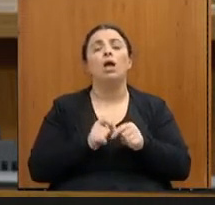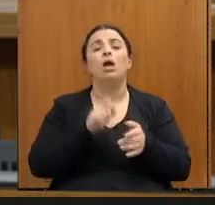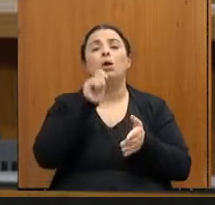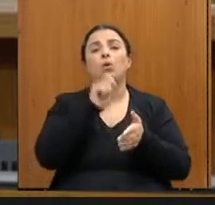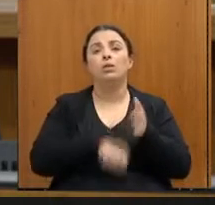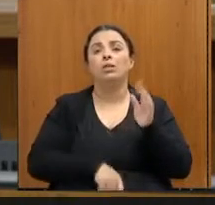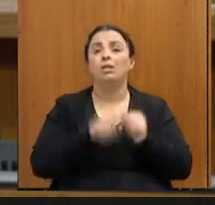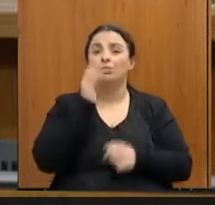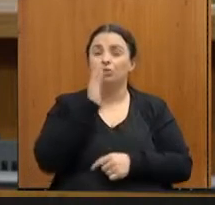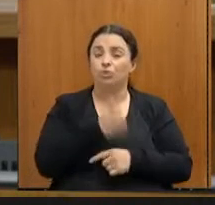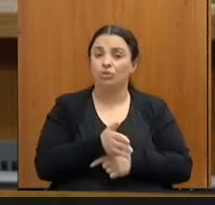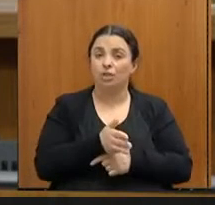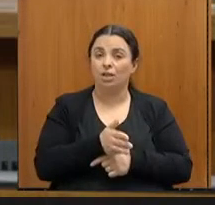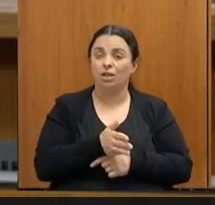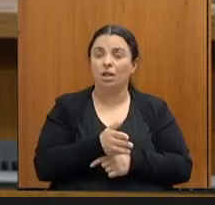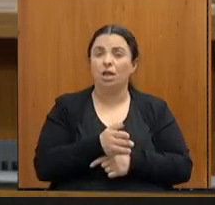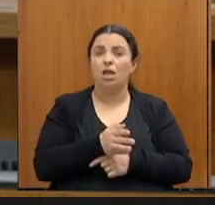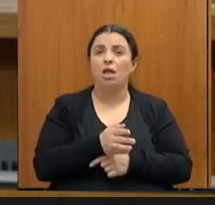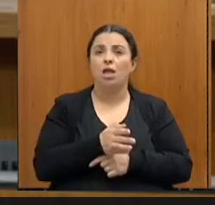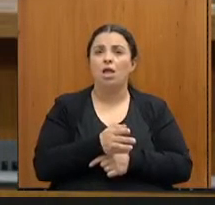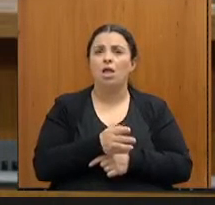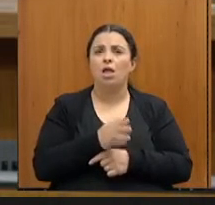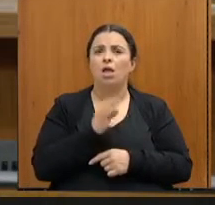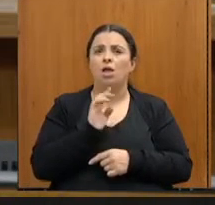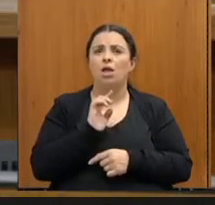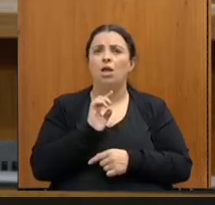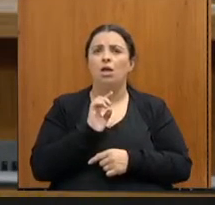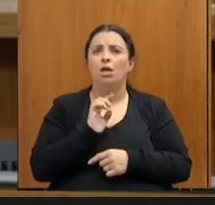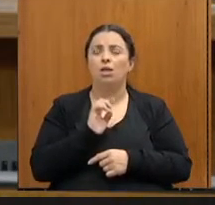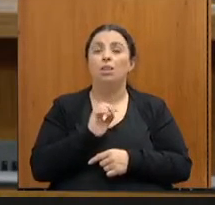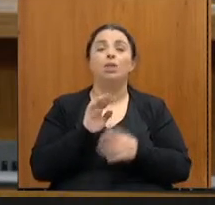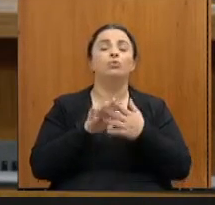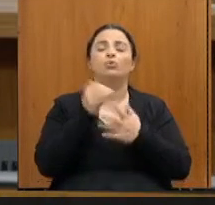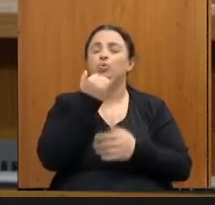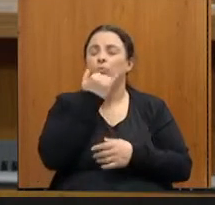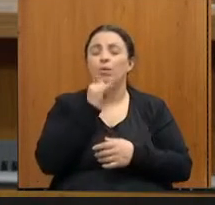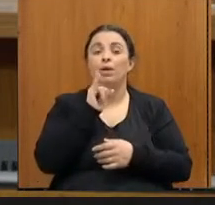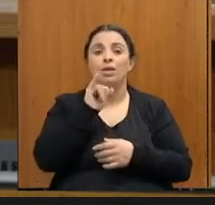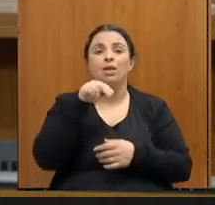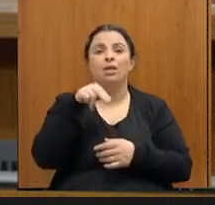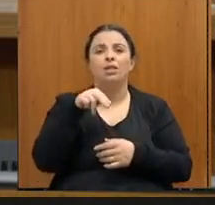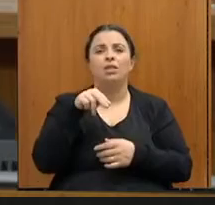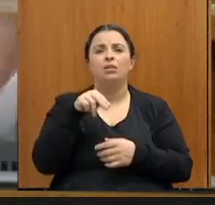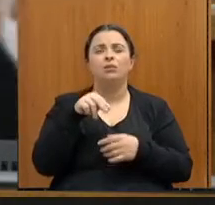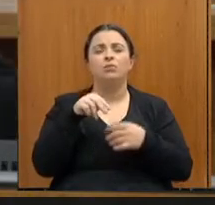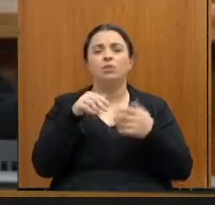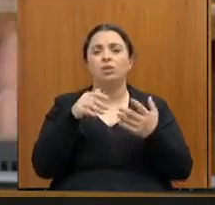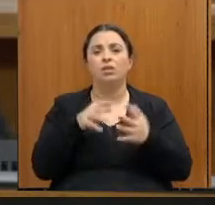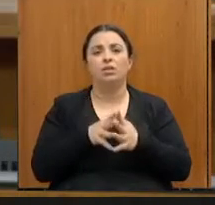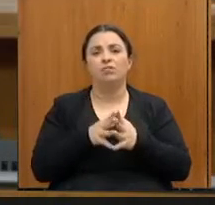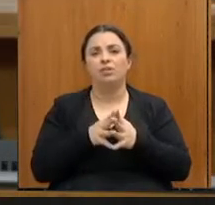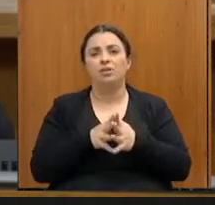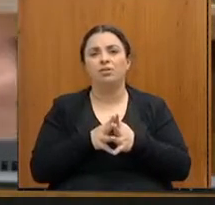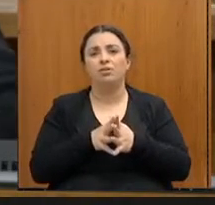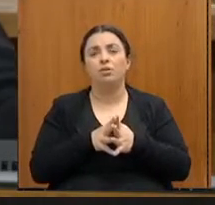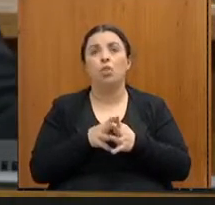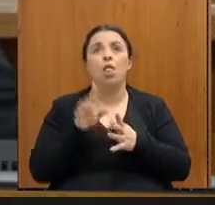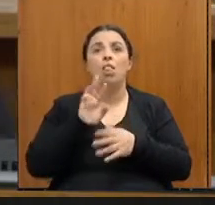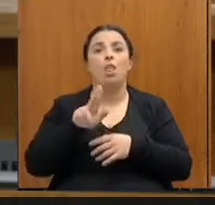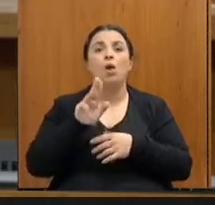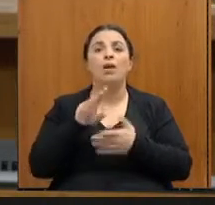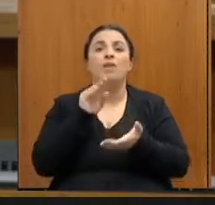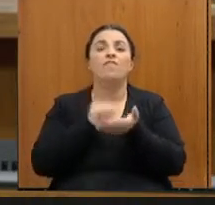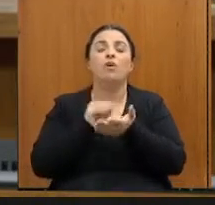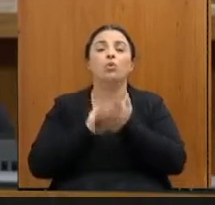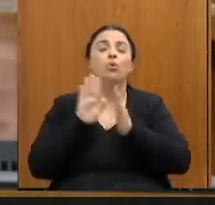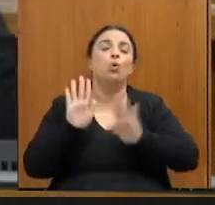não implica a ausência de concorrência a energia de habilidade e implica para muitas situações que você